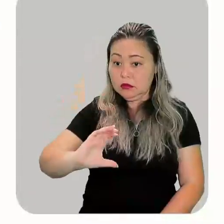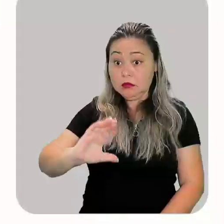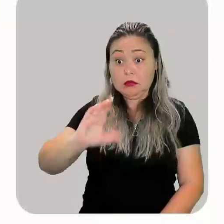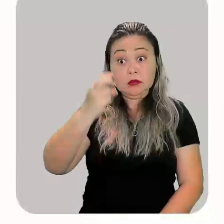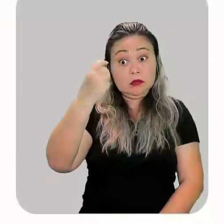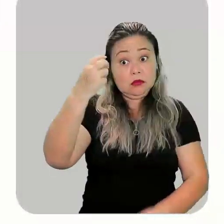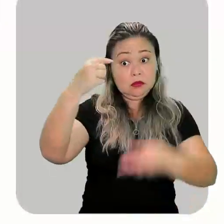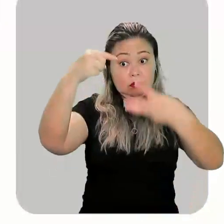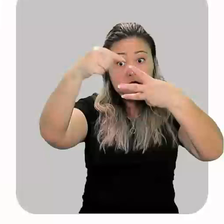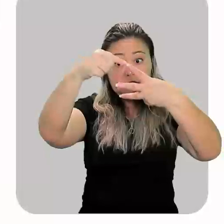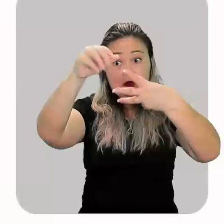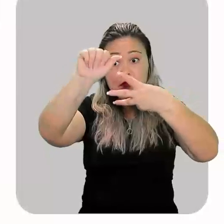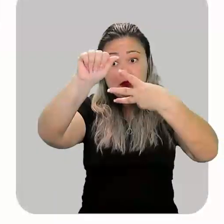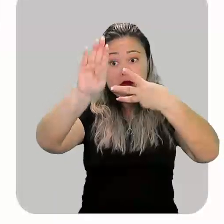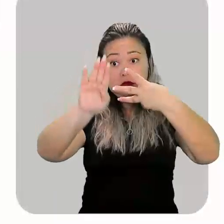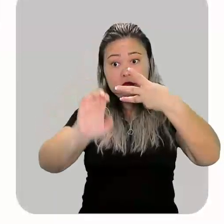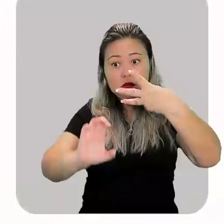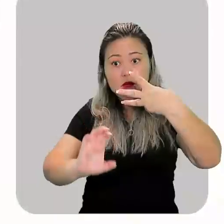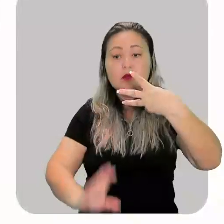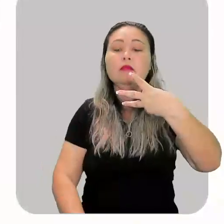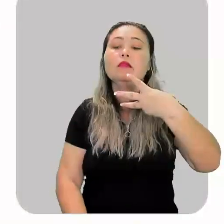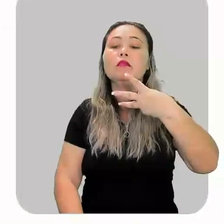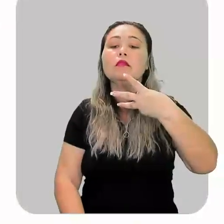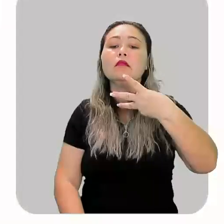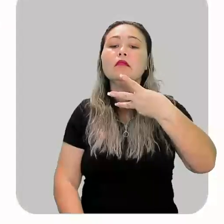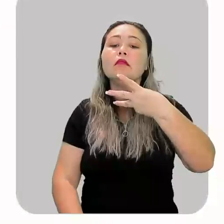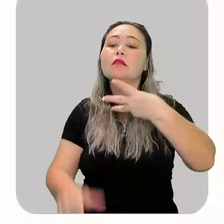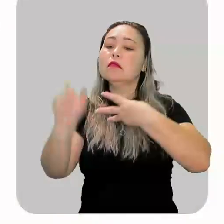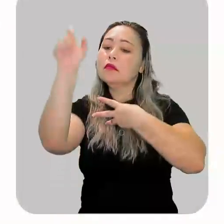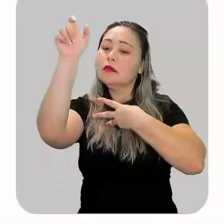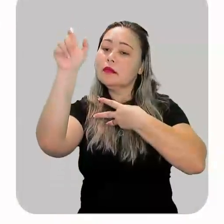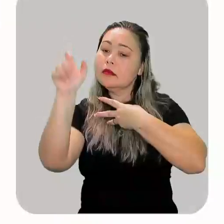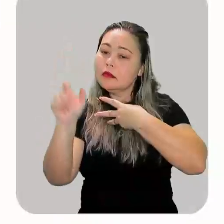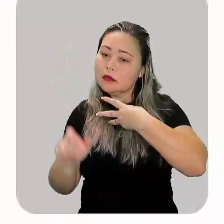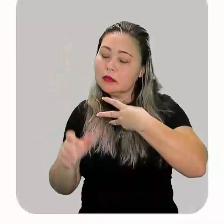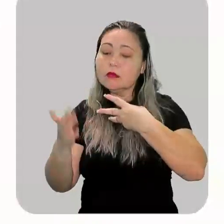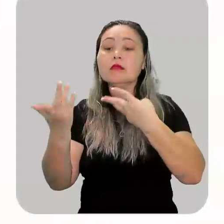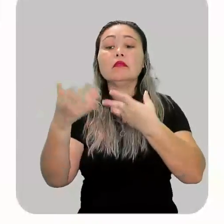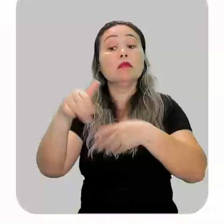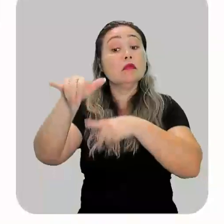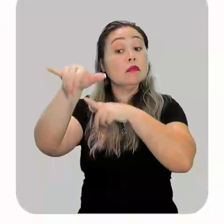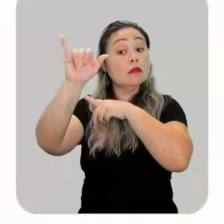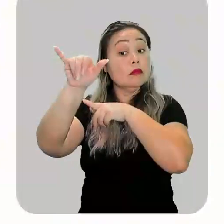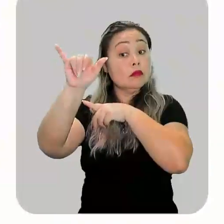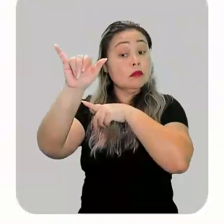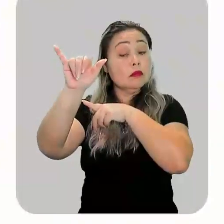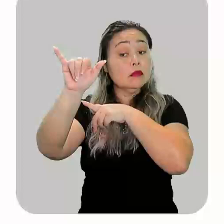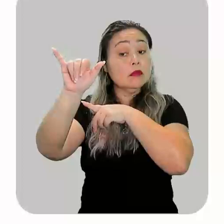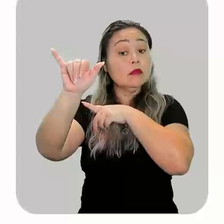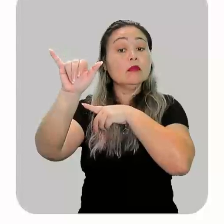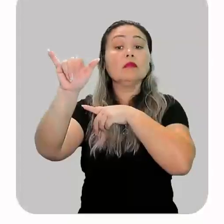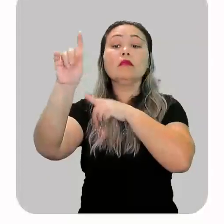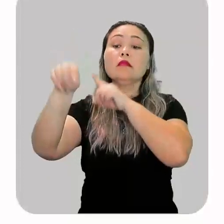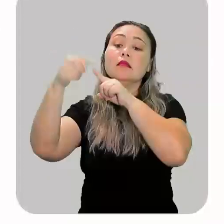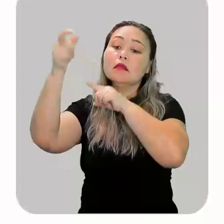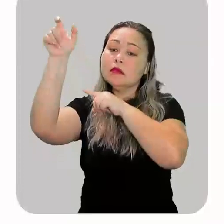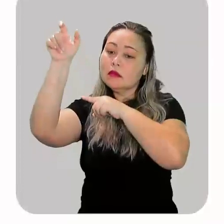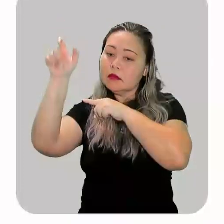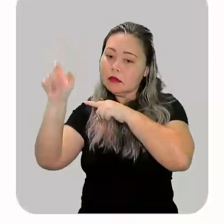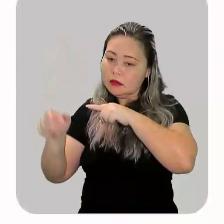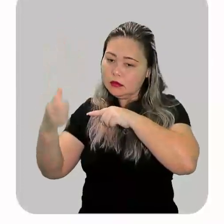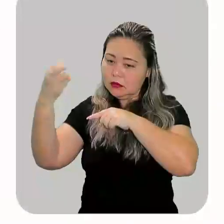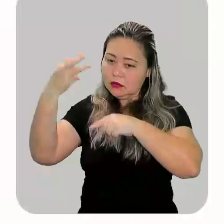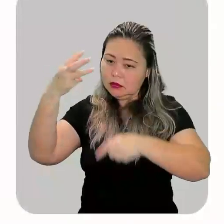3 pontos, A, B e C. Na segunda coluna, os valores do y, né? E na terceira coluna, como